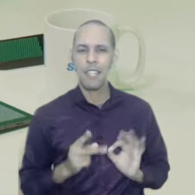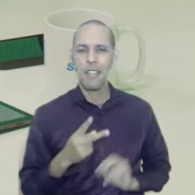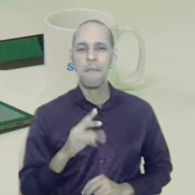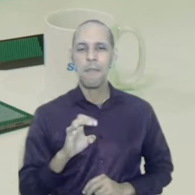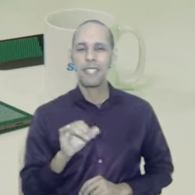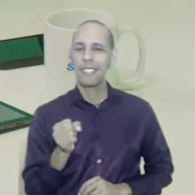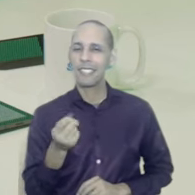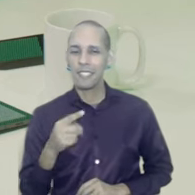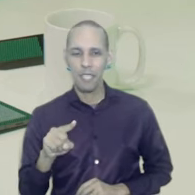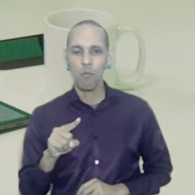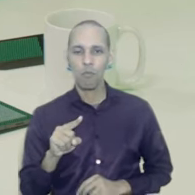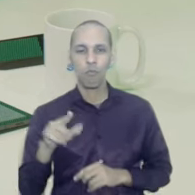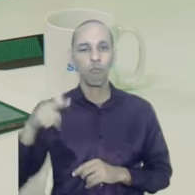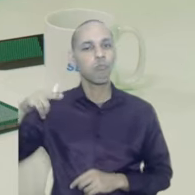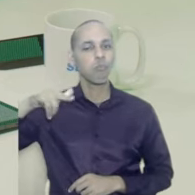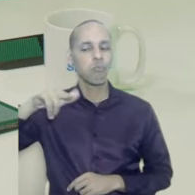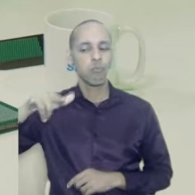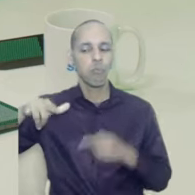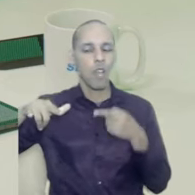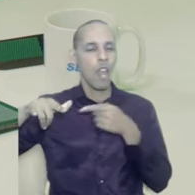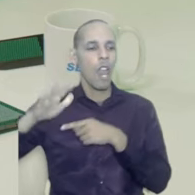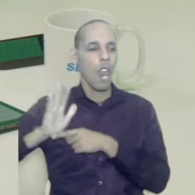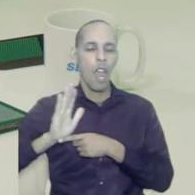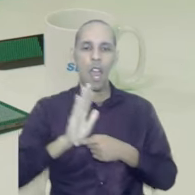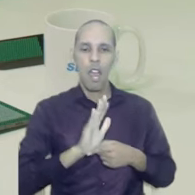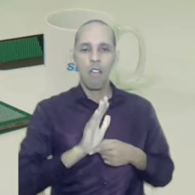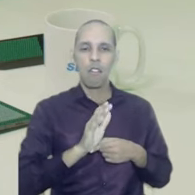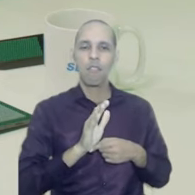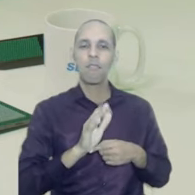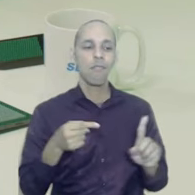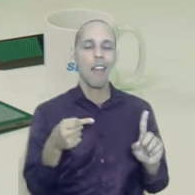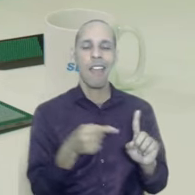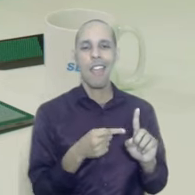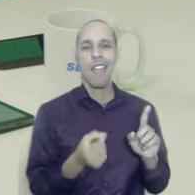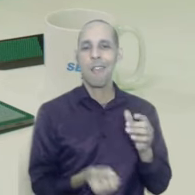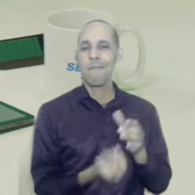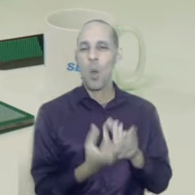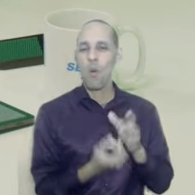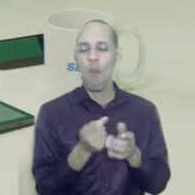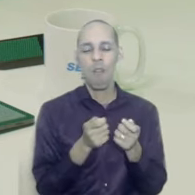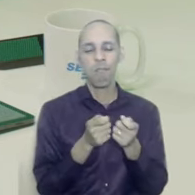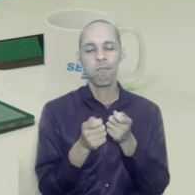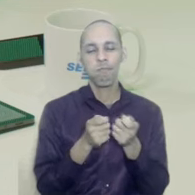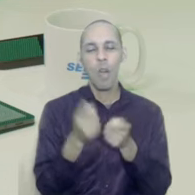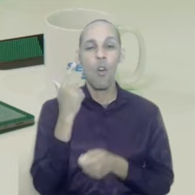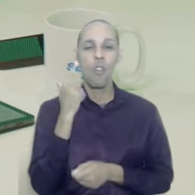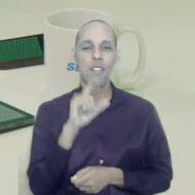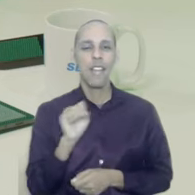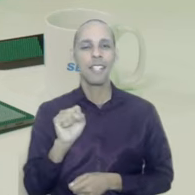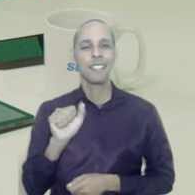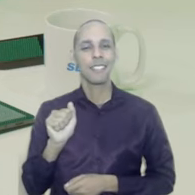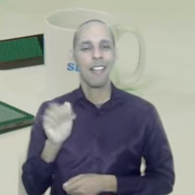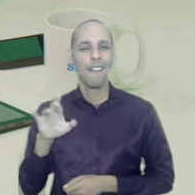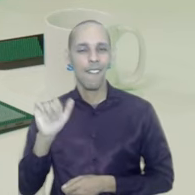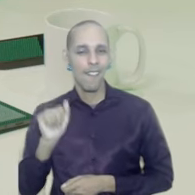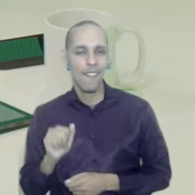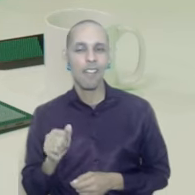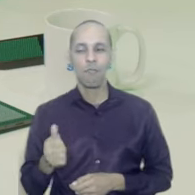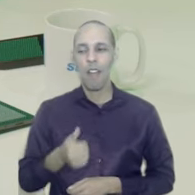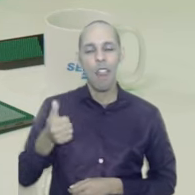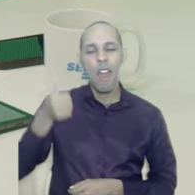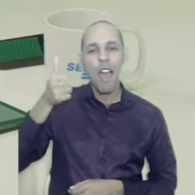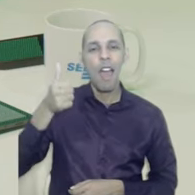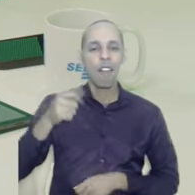fundamental para conseguir de fato trazer esse controle pro produtor e isso melhora na safra melhora na qualidade melhora no tempo no